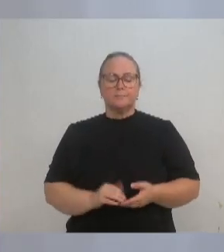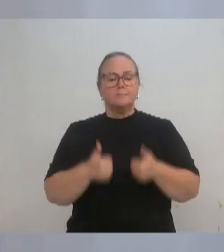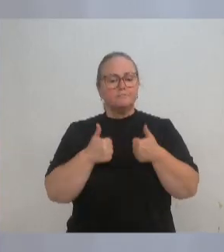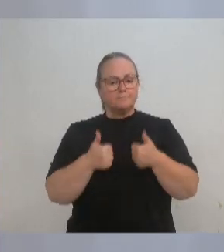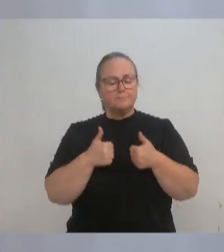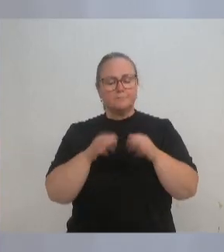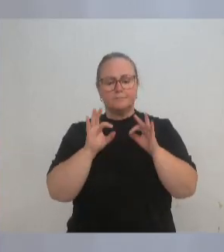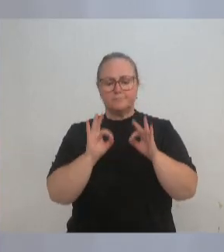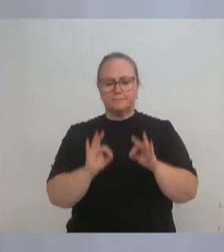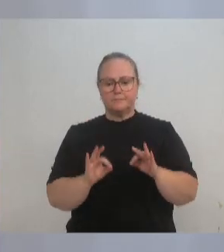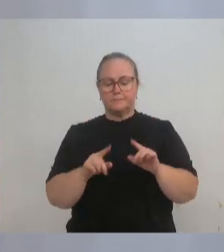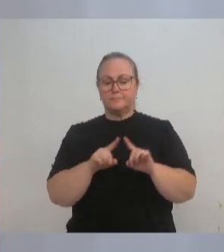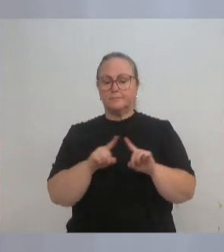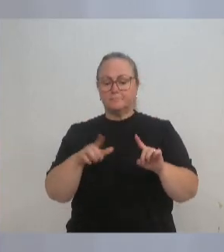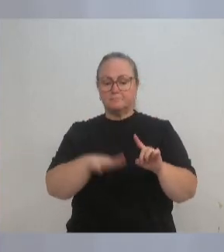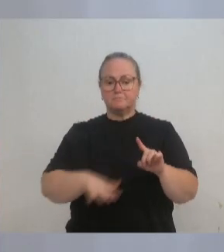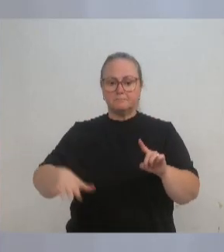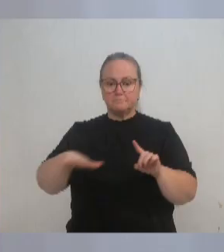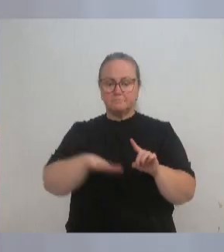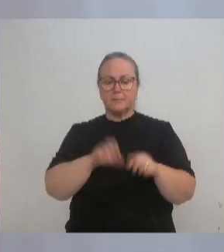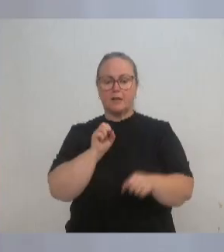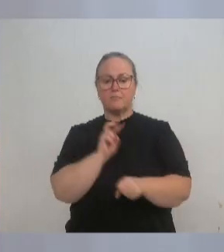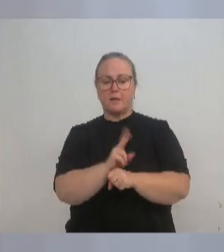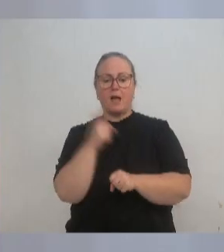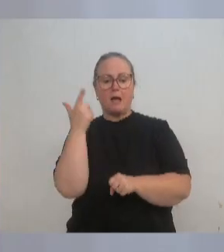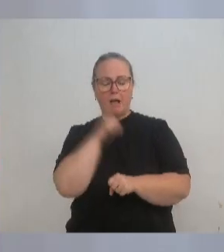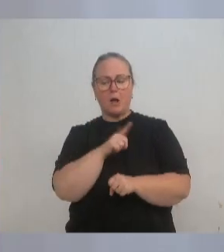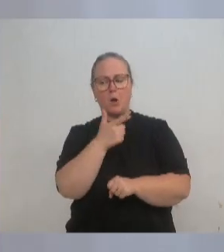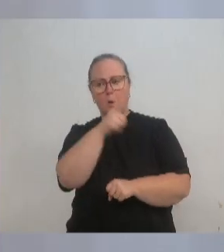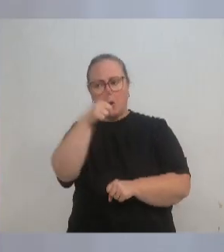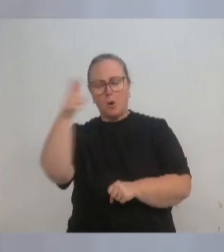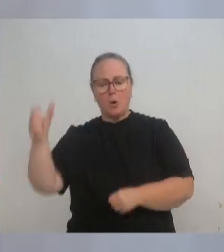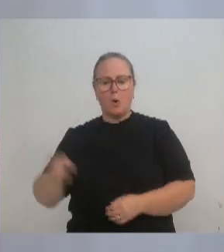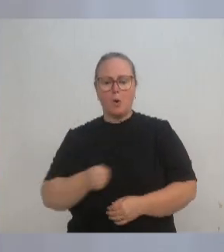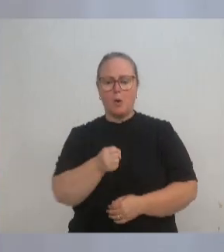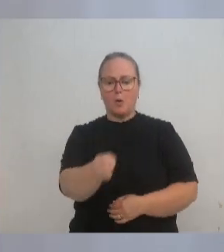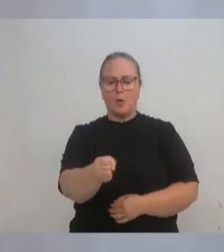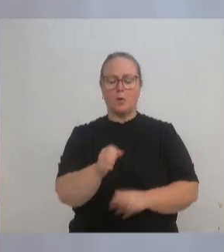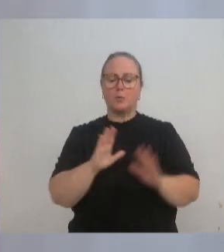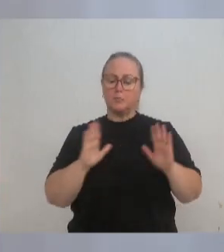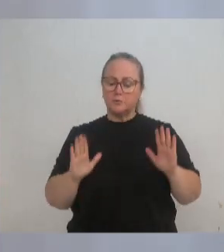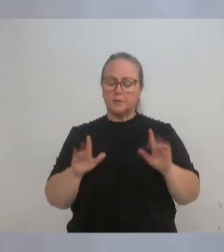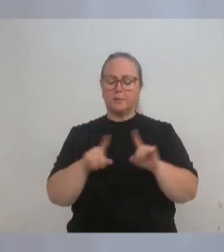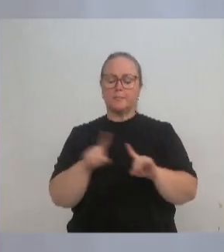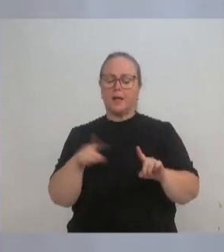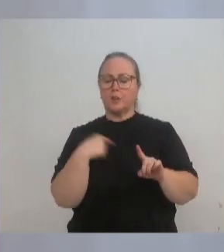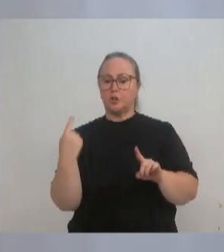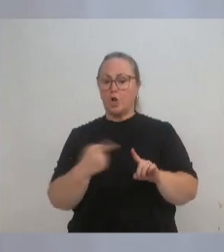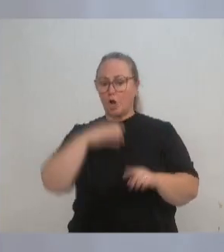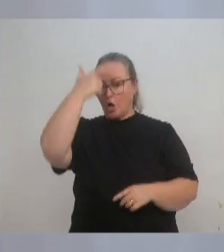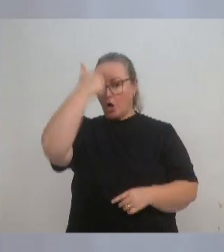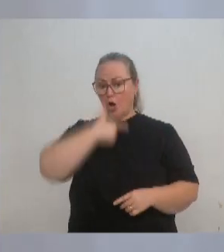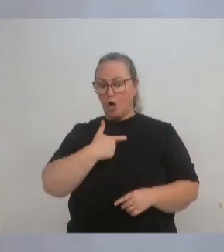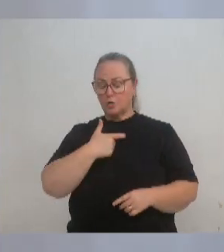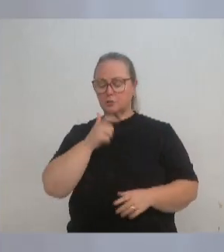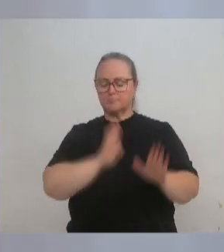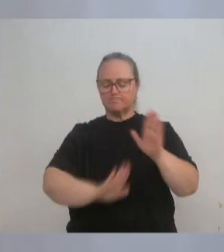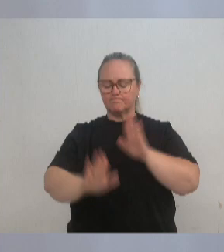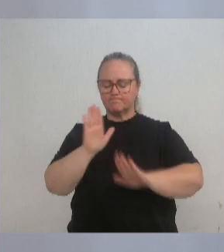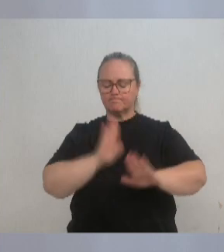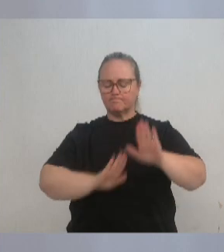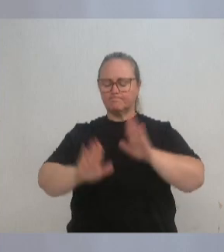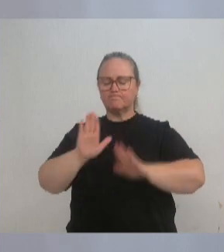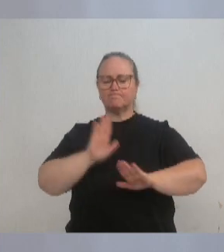o mercado está aberto e nós temos que ter cuidado. E o cuidado parte da prevenção de cada